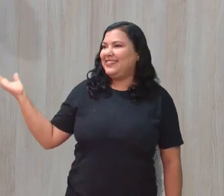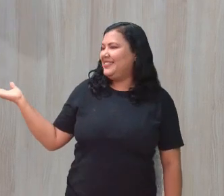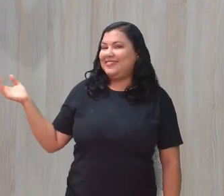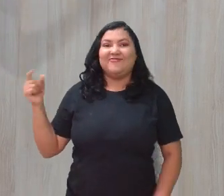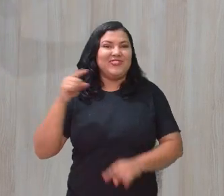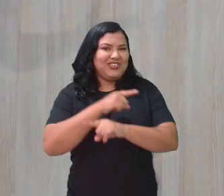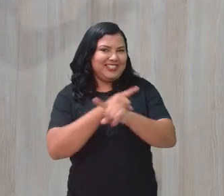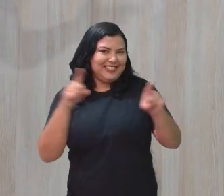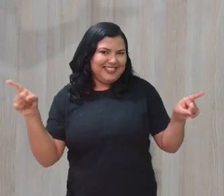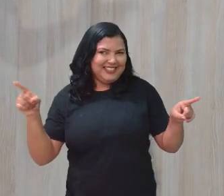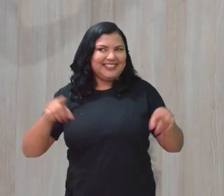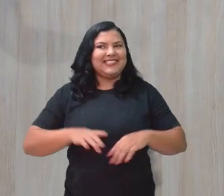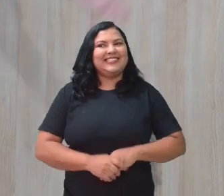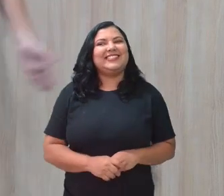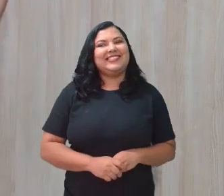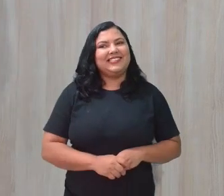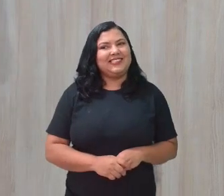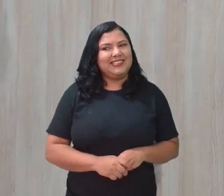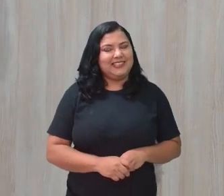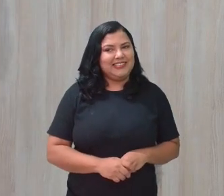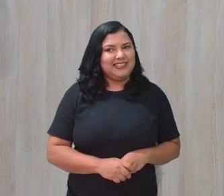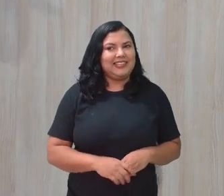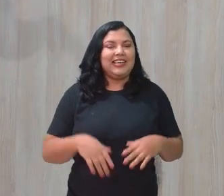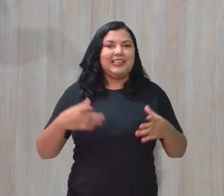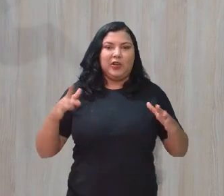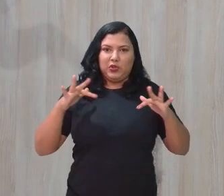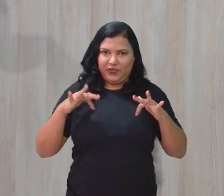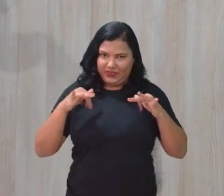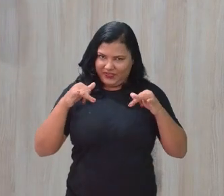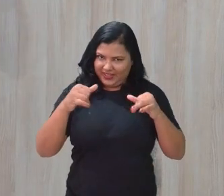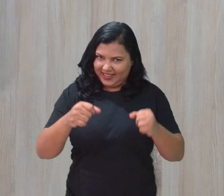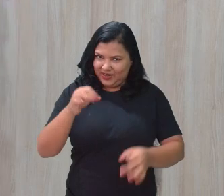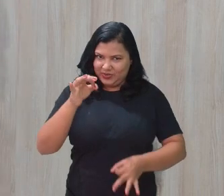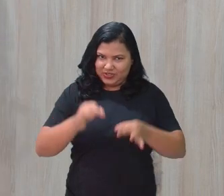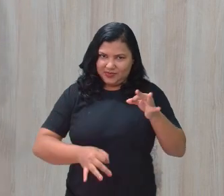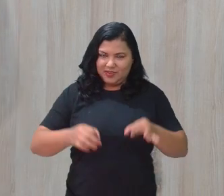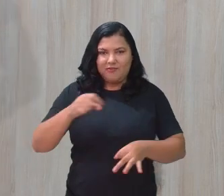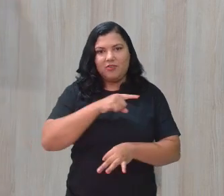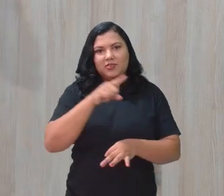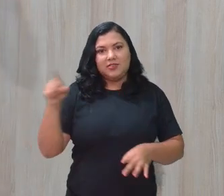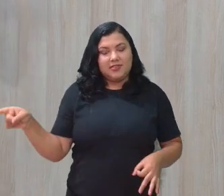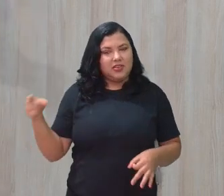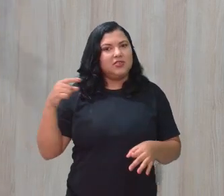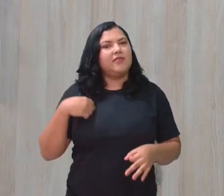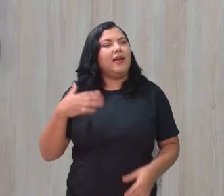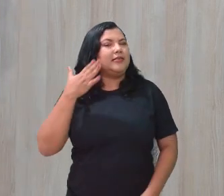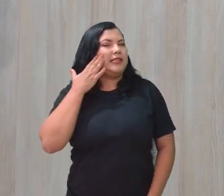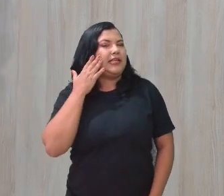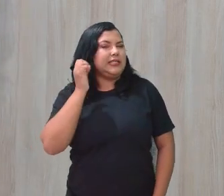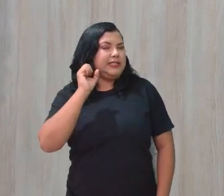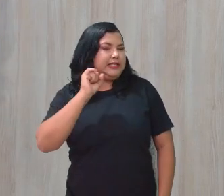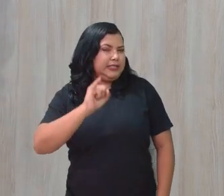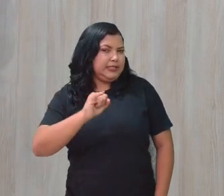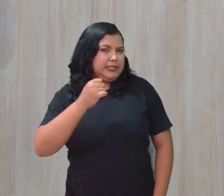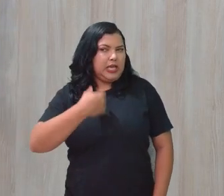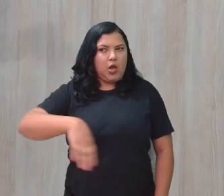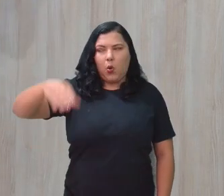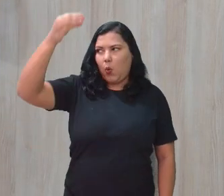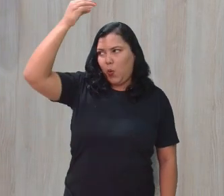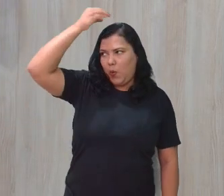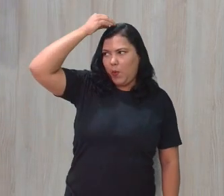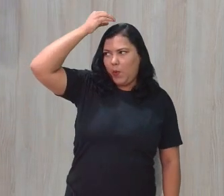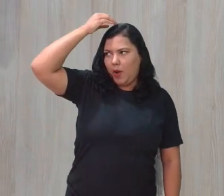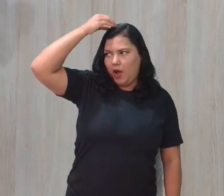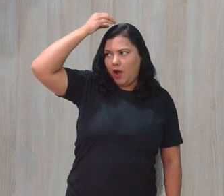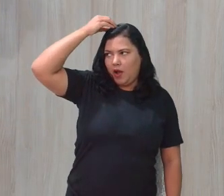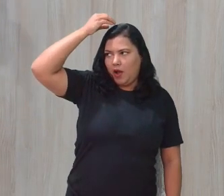O juiz serão vocês. Então, no final do julgamento, vocês vão decidir se ele é culpado ou se ele é inocente. Até agora já